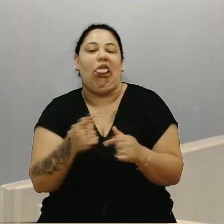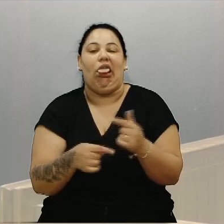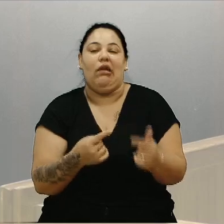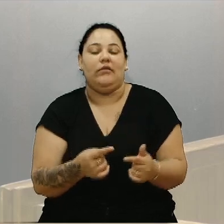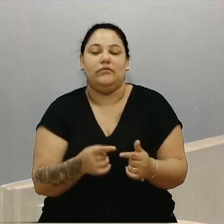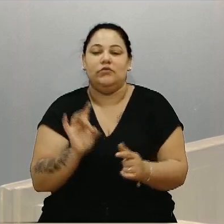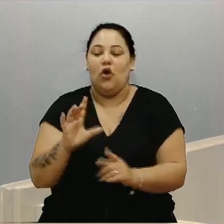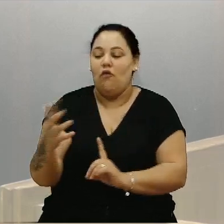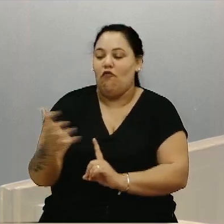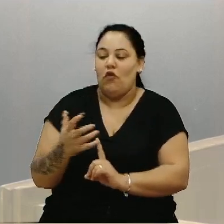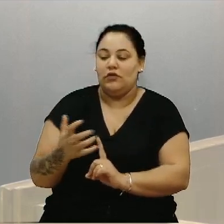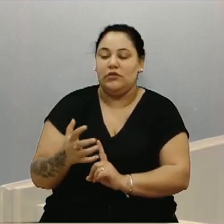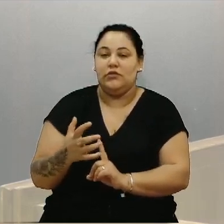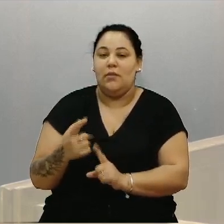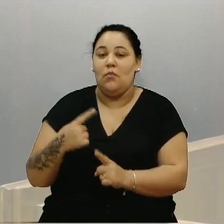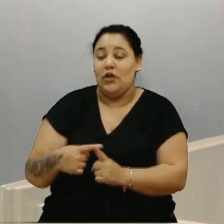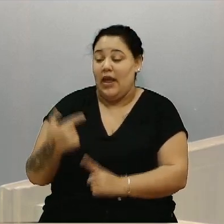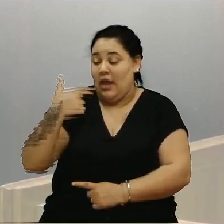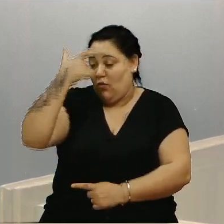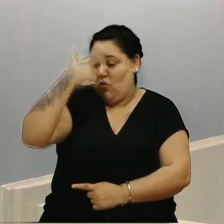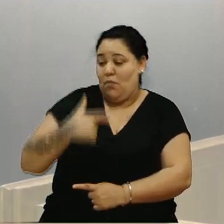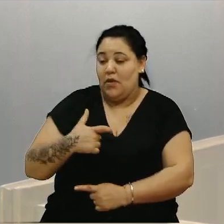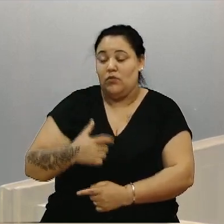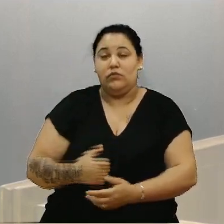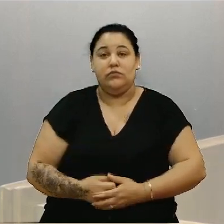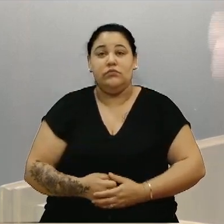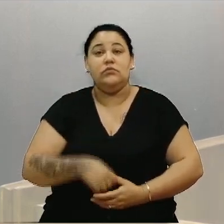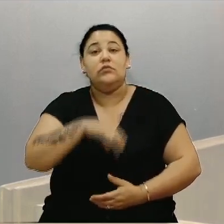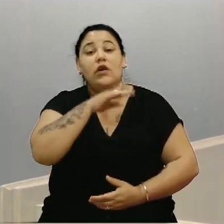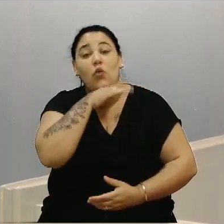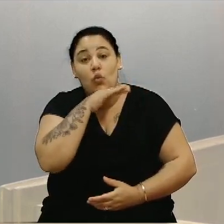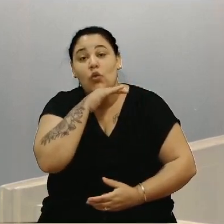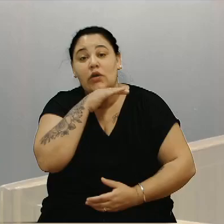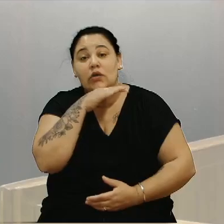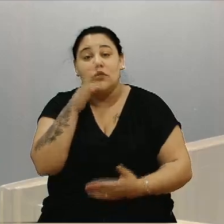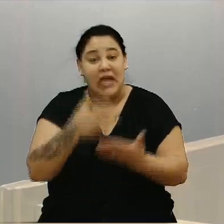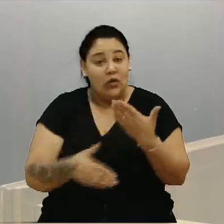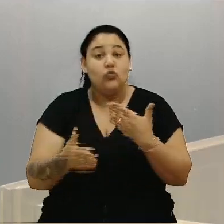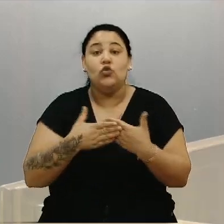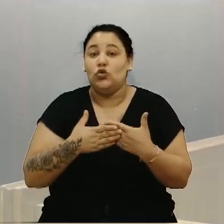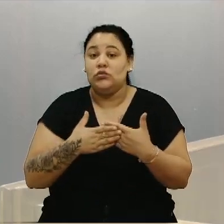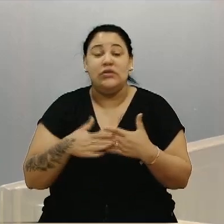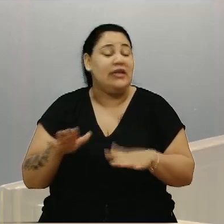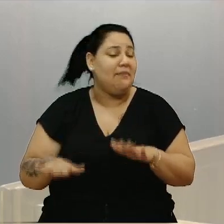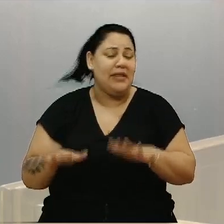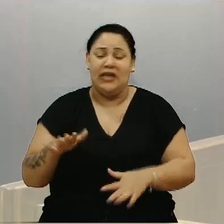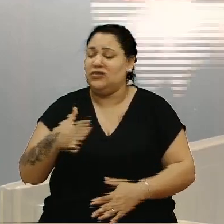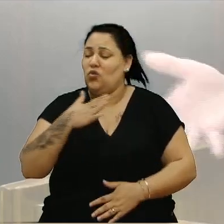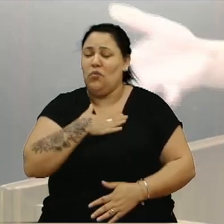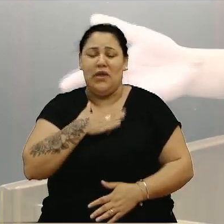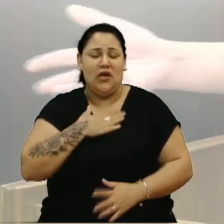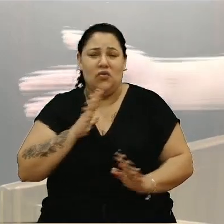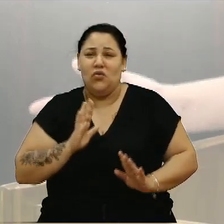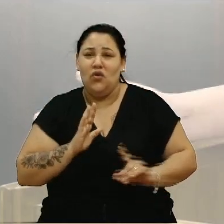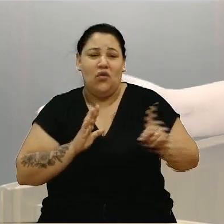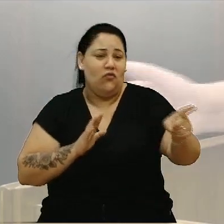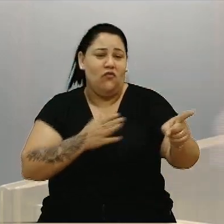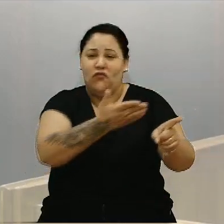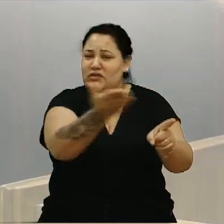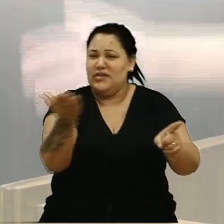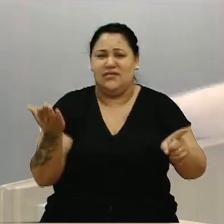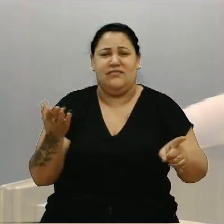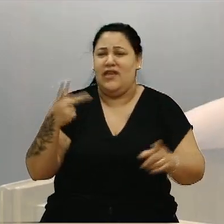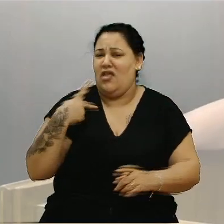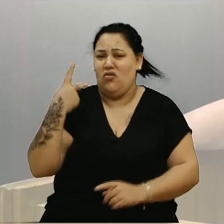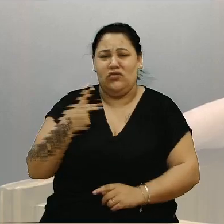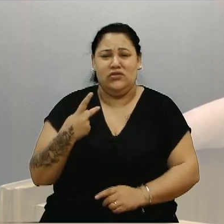afeta quando é conosco. É ruim quando é com todos, independente de ser comigo ou com vocês, ou